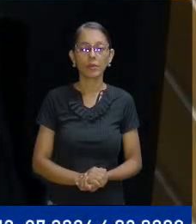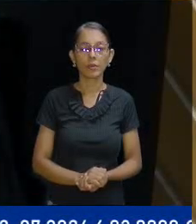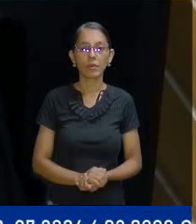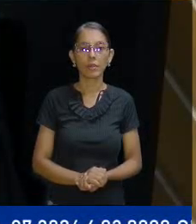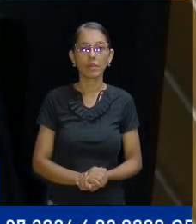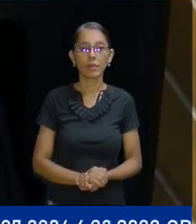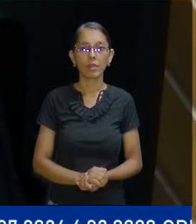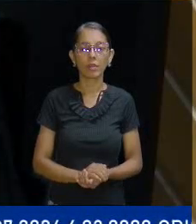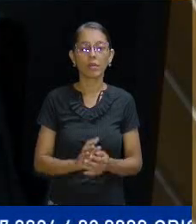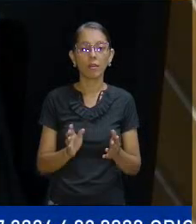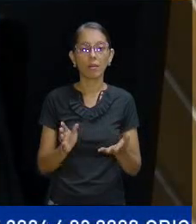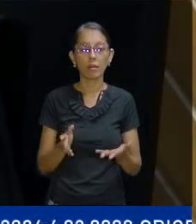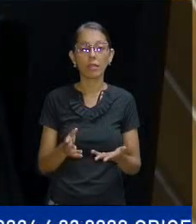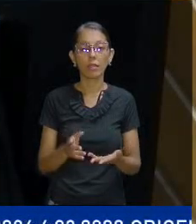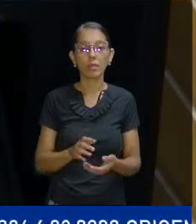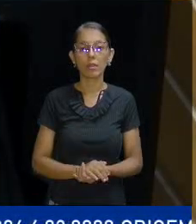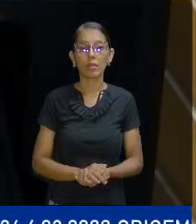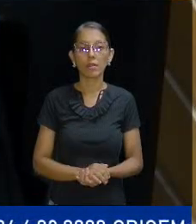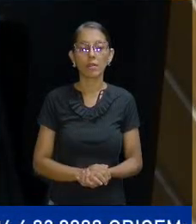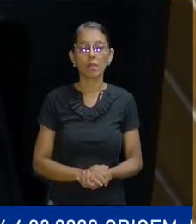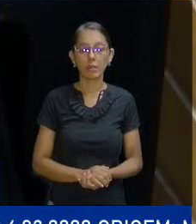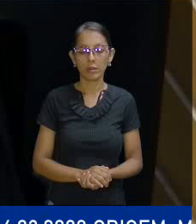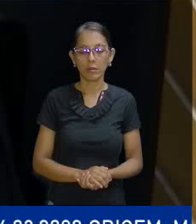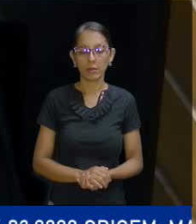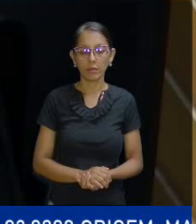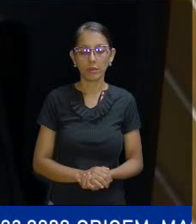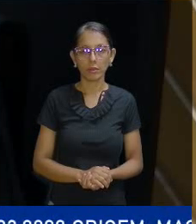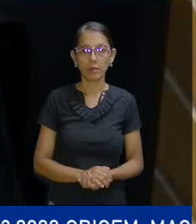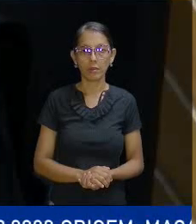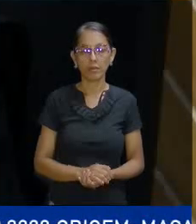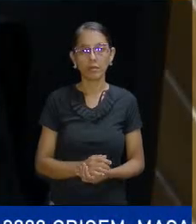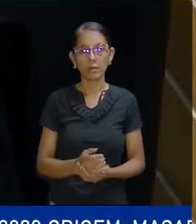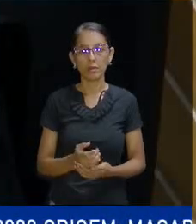Tina Souza. Divergia apenas tão somente